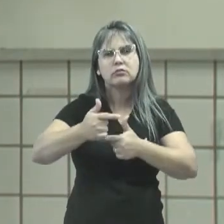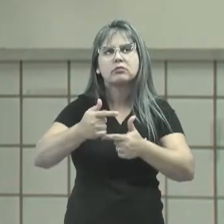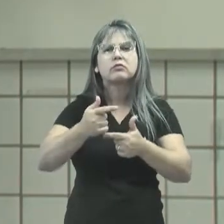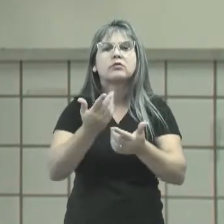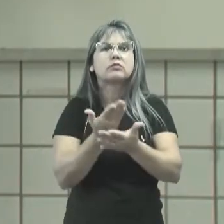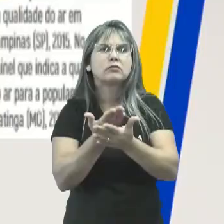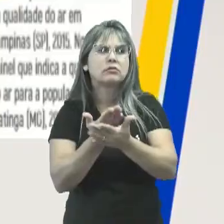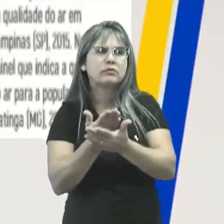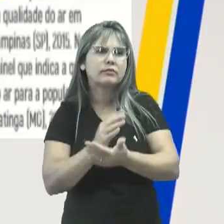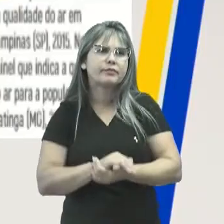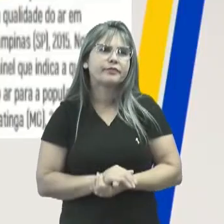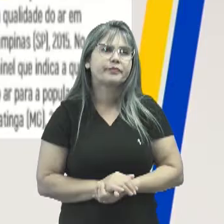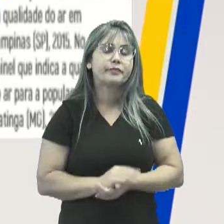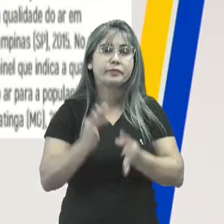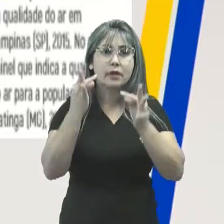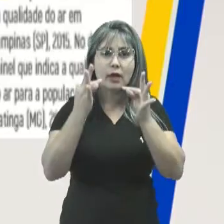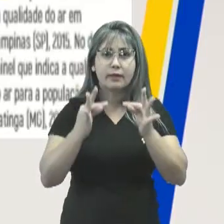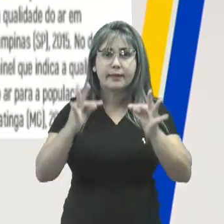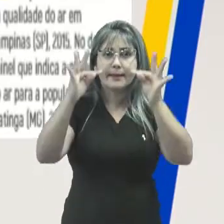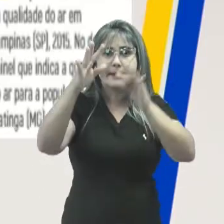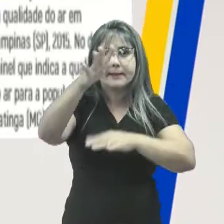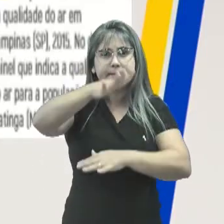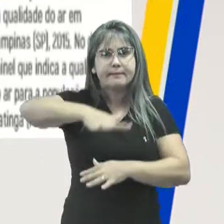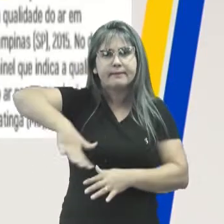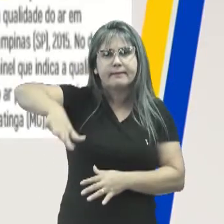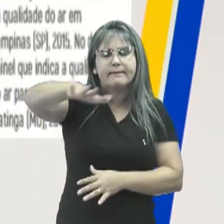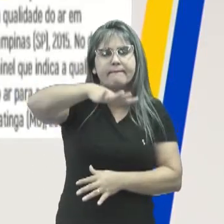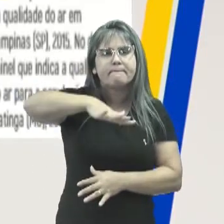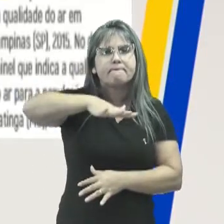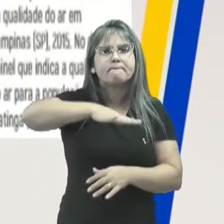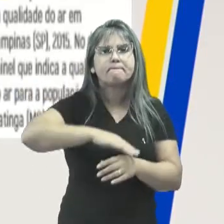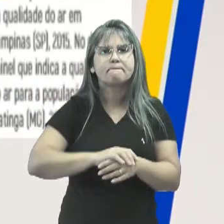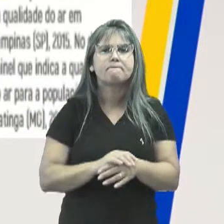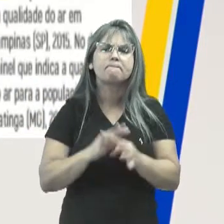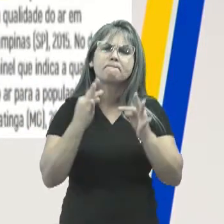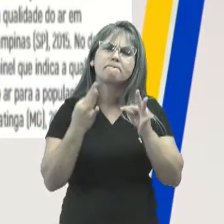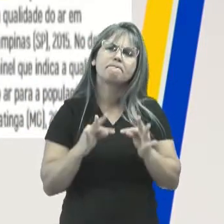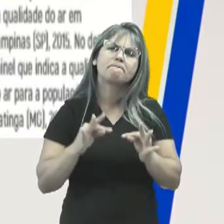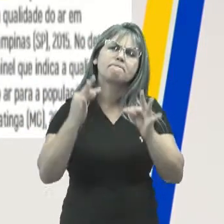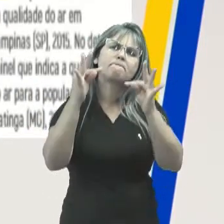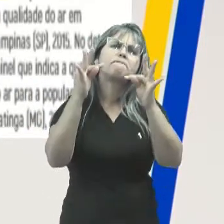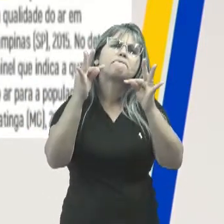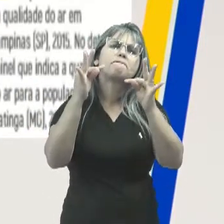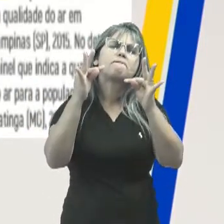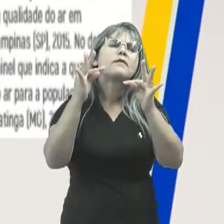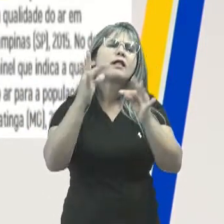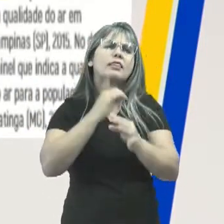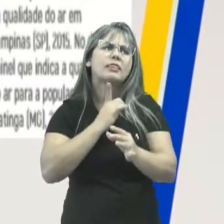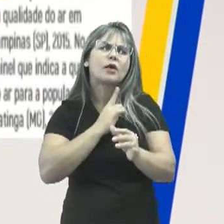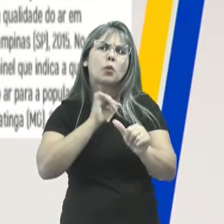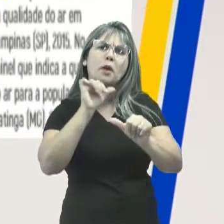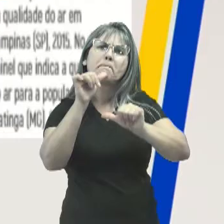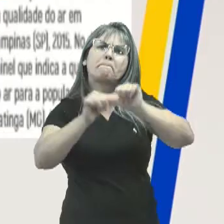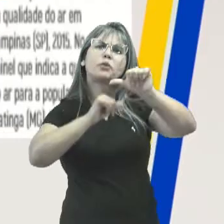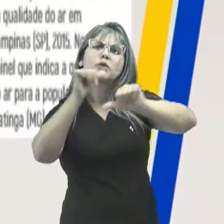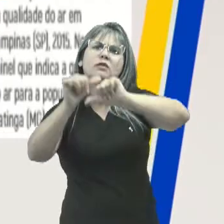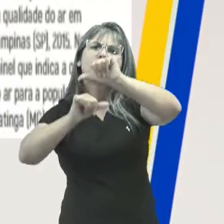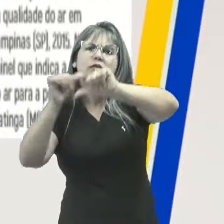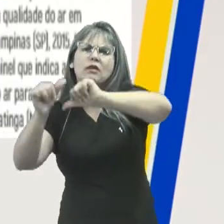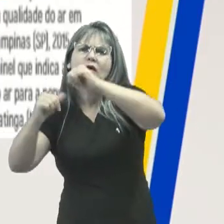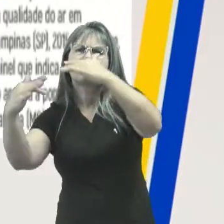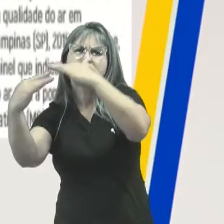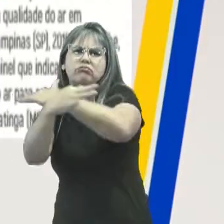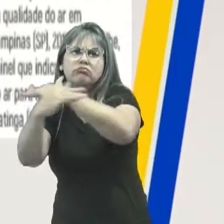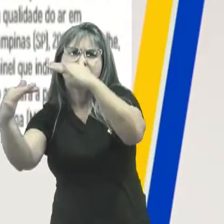Tecnologia ambiente, pessoal. Olha, a tecnologia, ela vem alterando esse espaço urbano, esse ambiente urbano. Tem